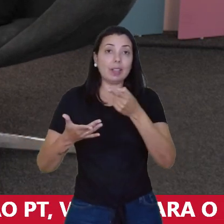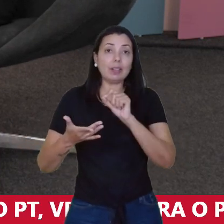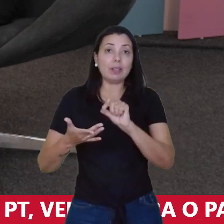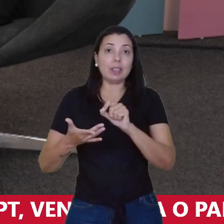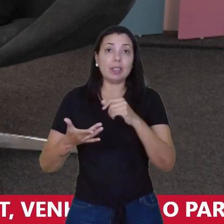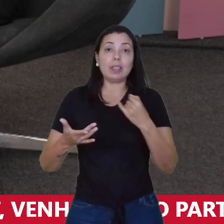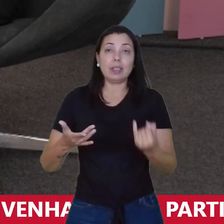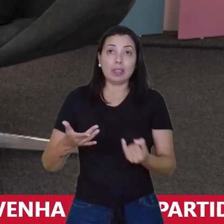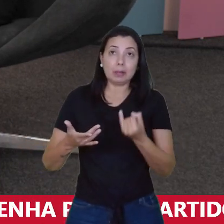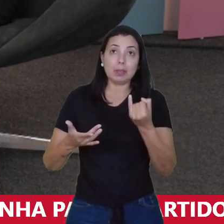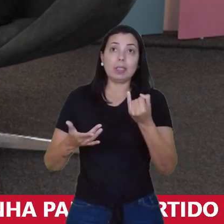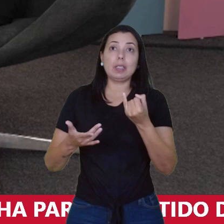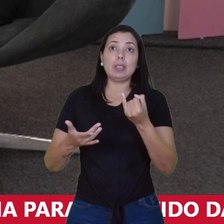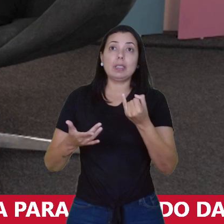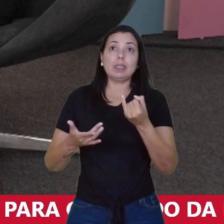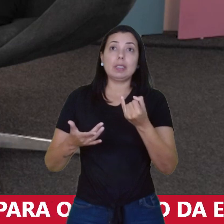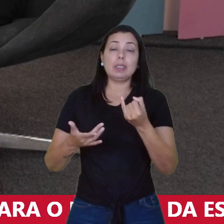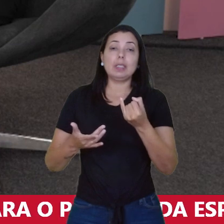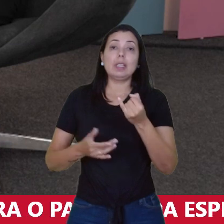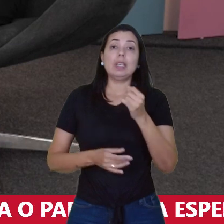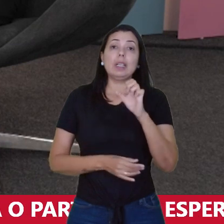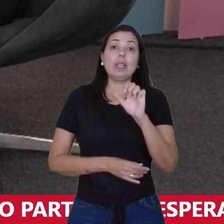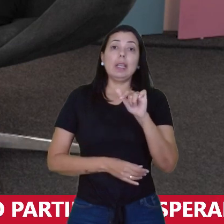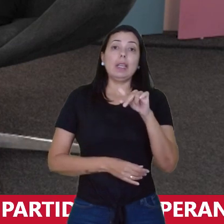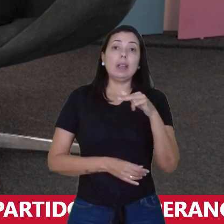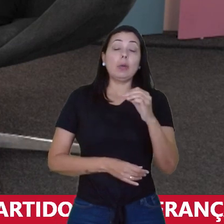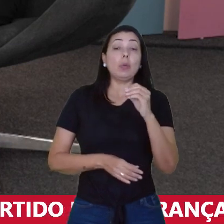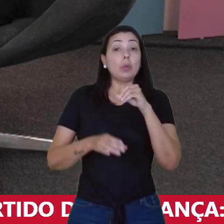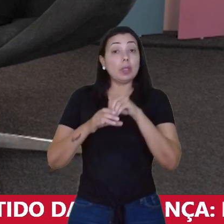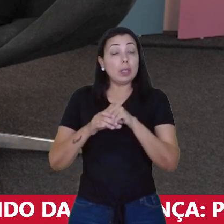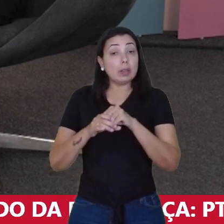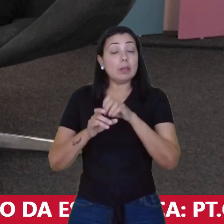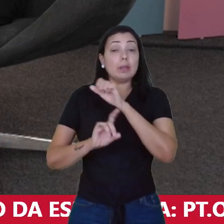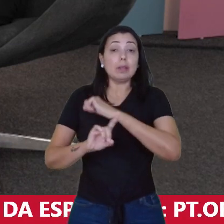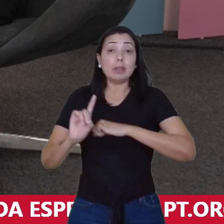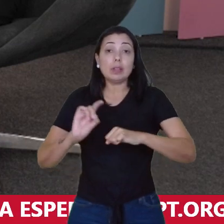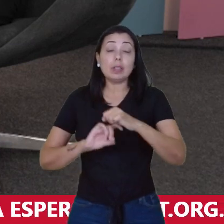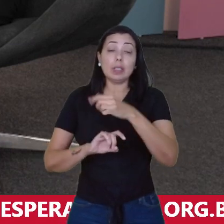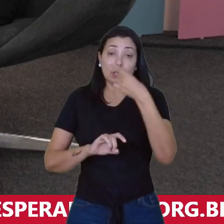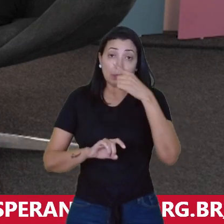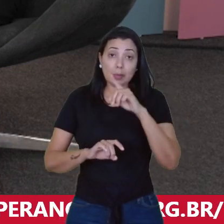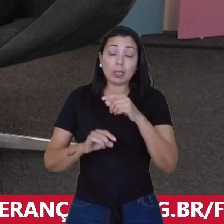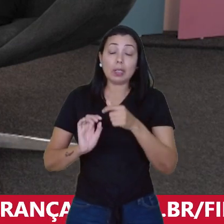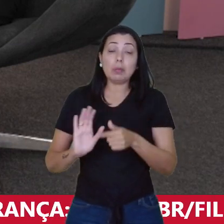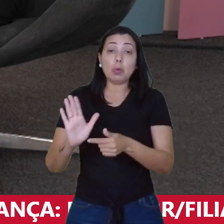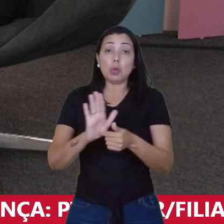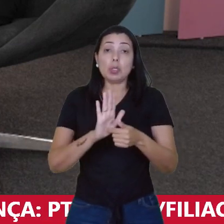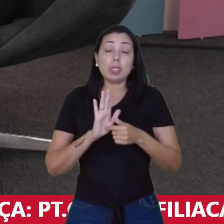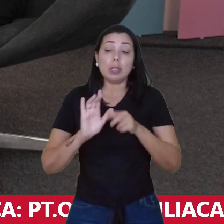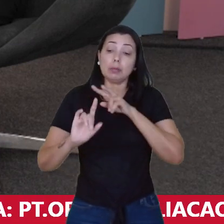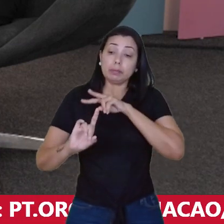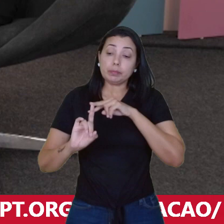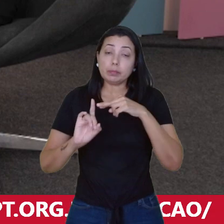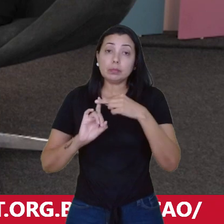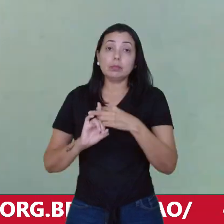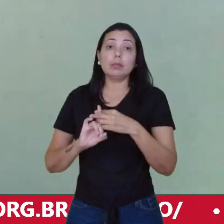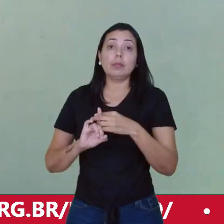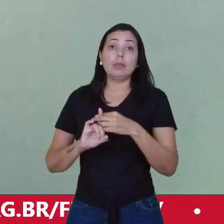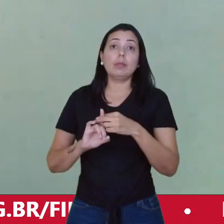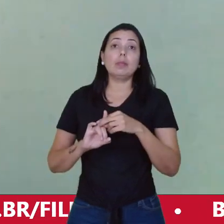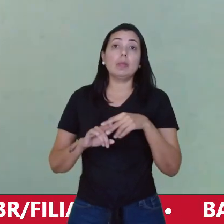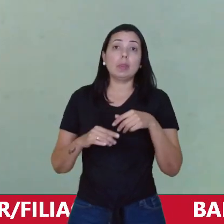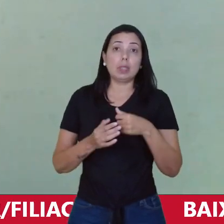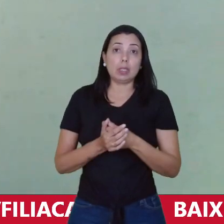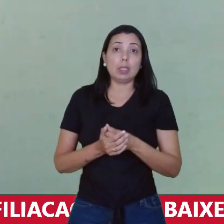dizendo a importância do ecossocialismo dentro da sociedade, trazendo uma perspectiva